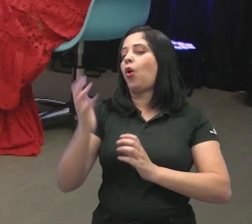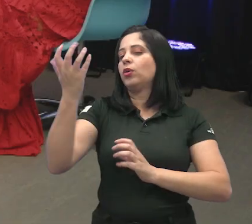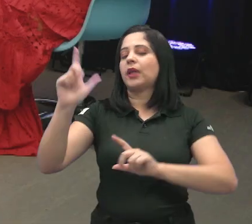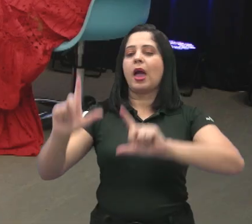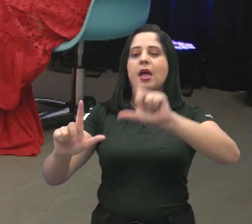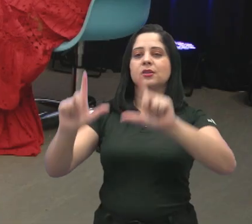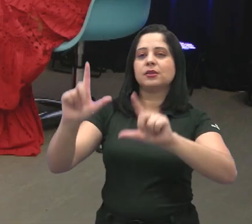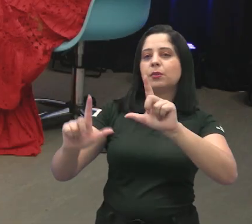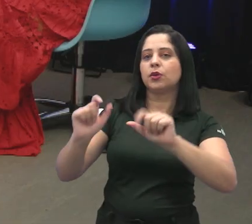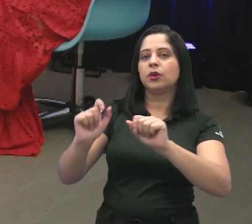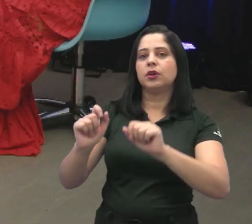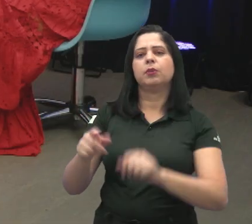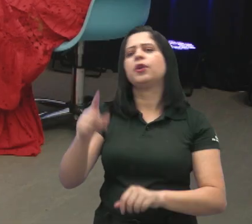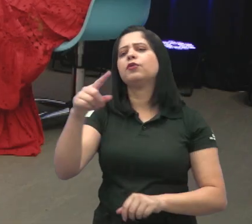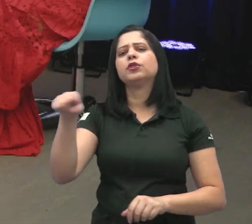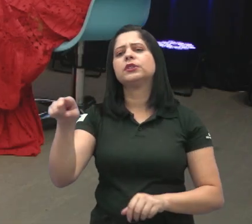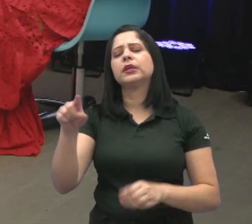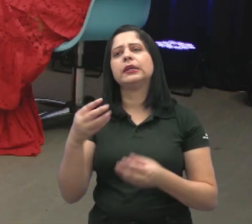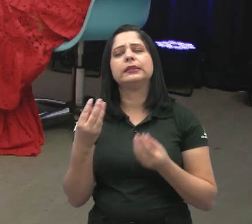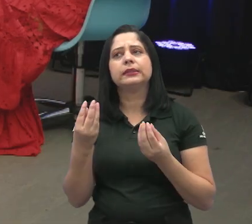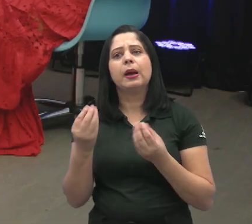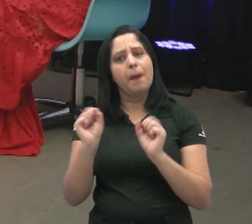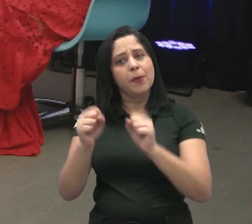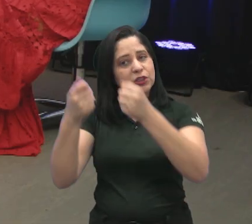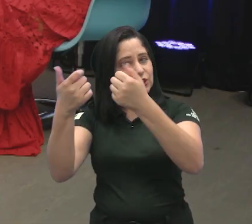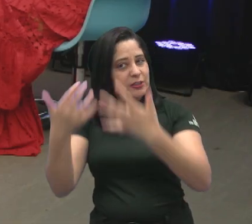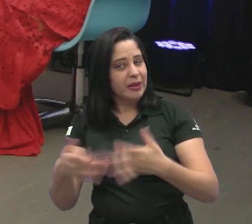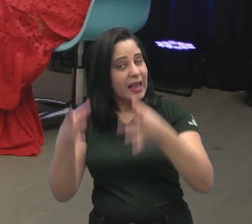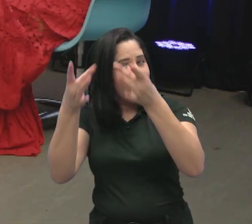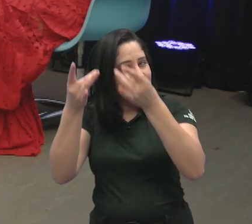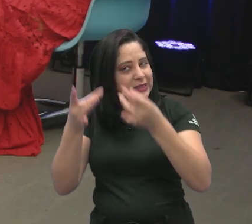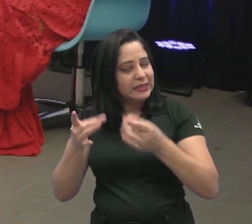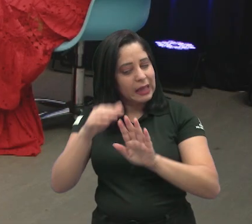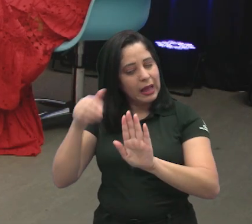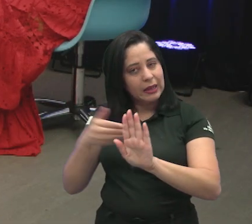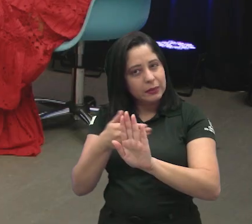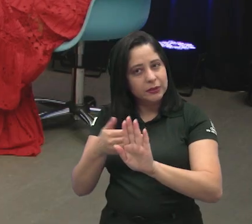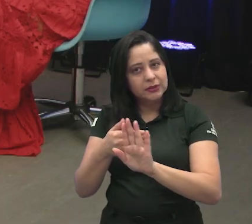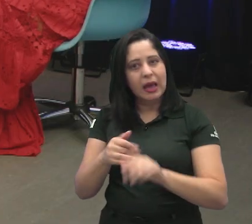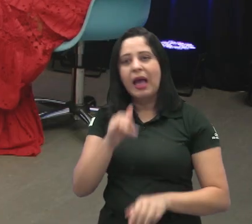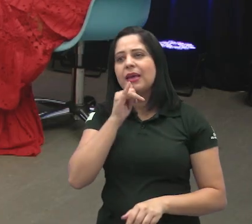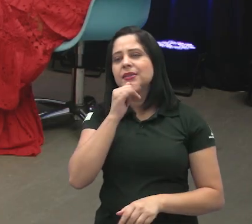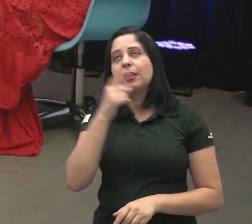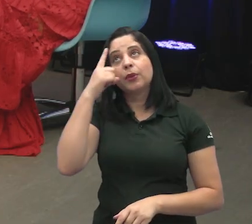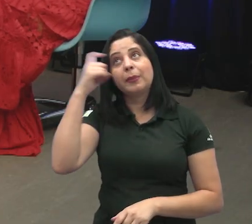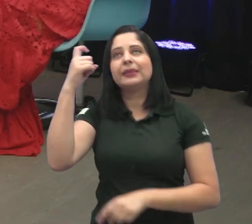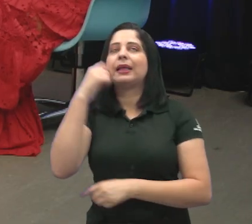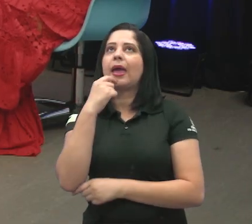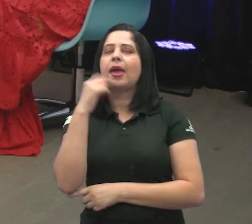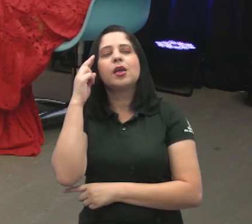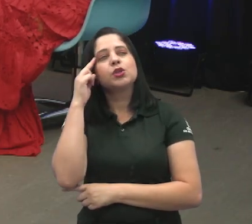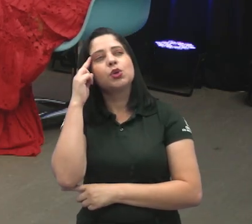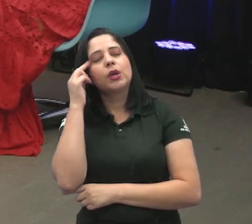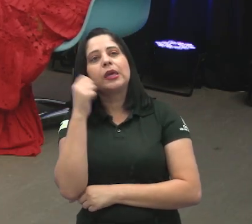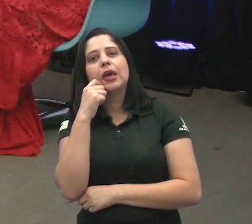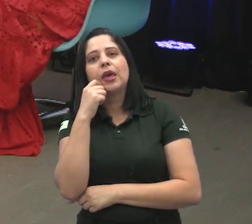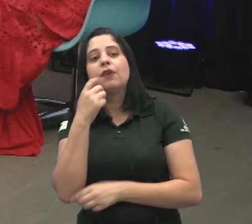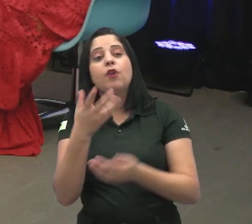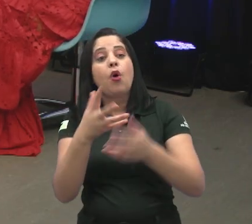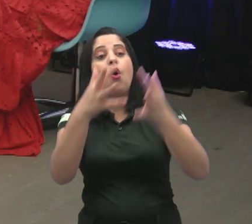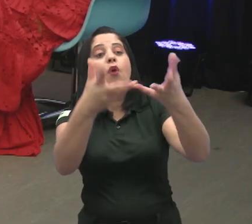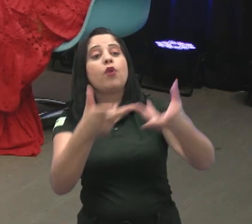Os convidados, é indicação, é uma ideia que vem na mente, eu sonhei com uma ideia, porque acontece, eu sonho com várias